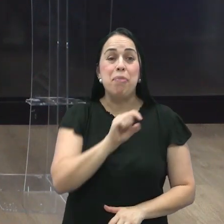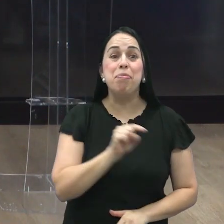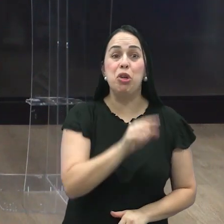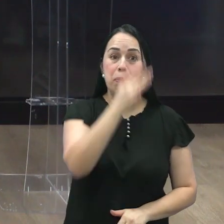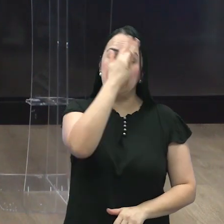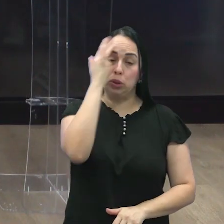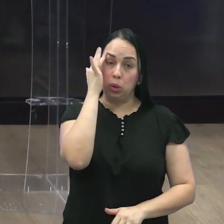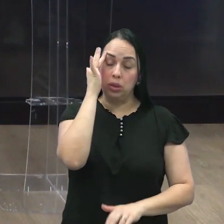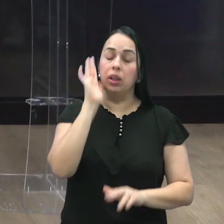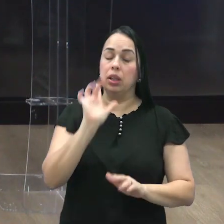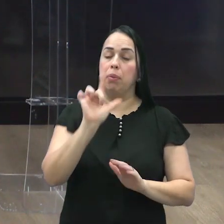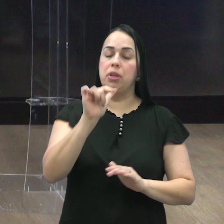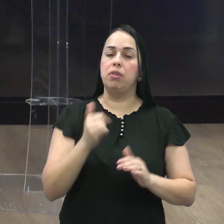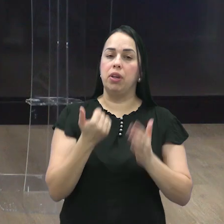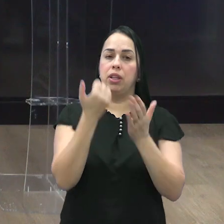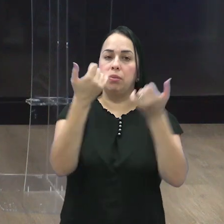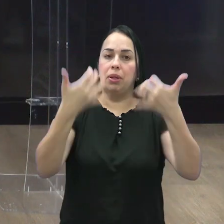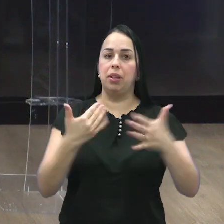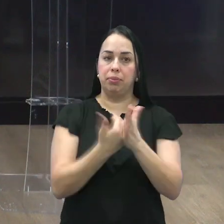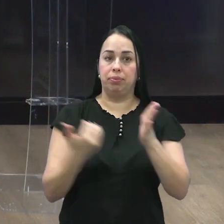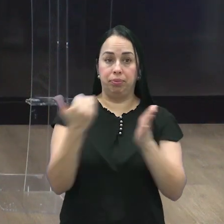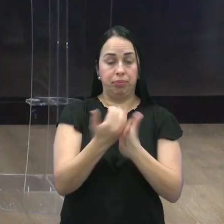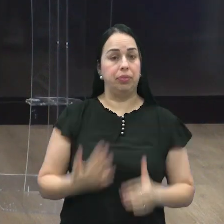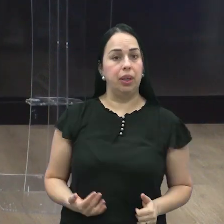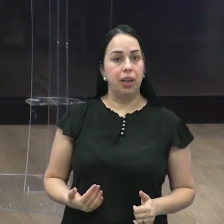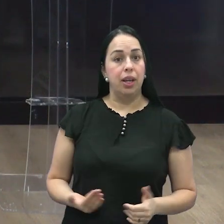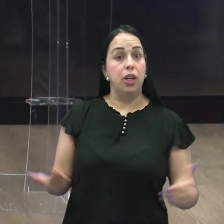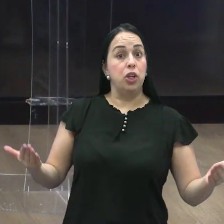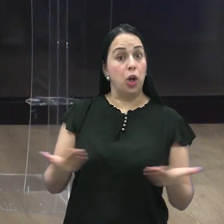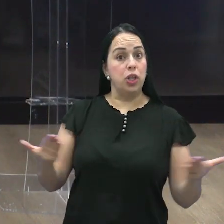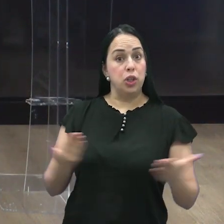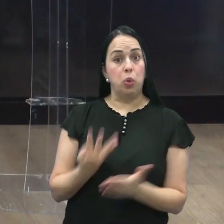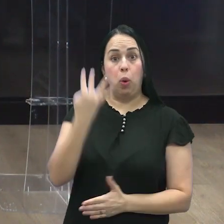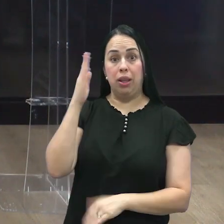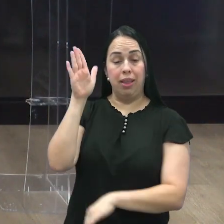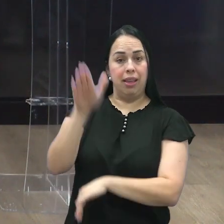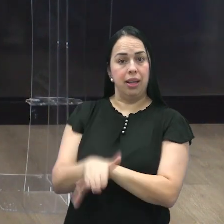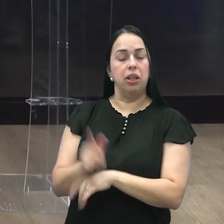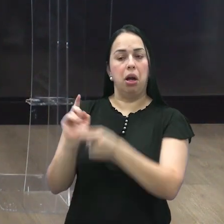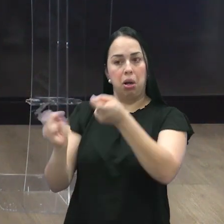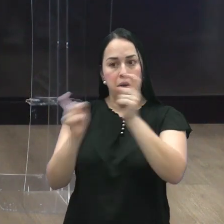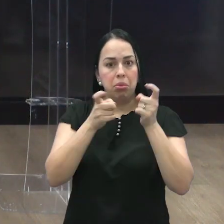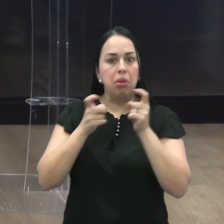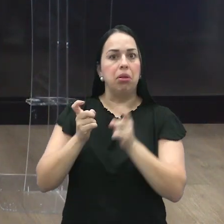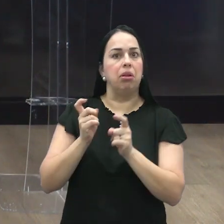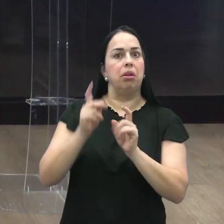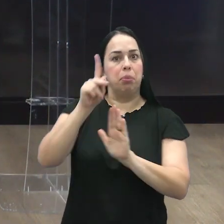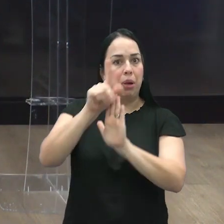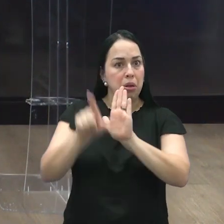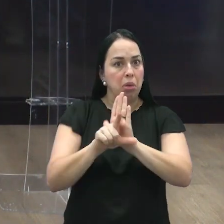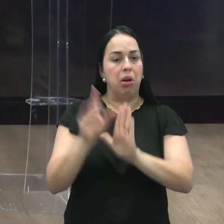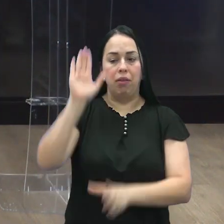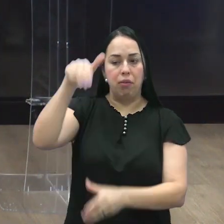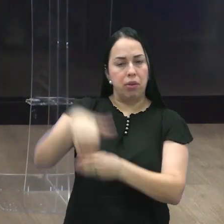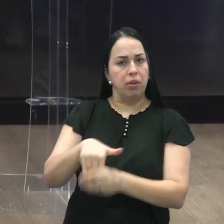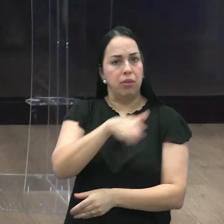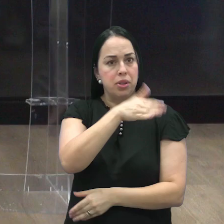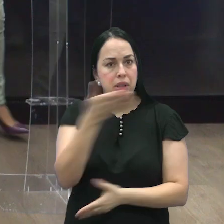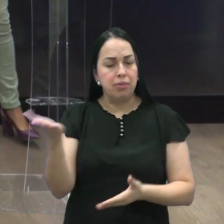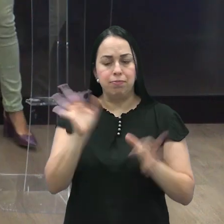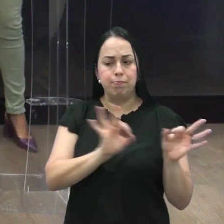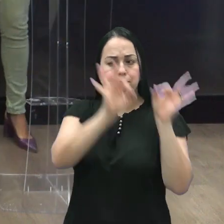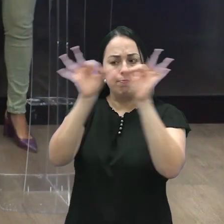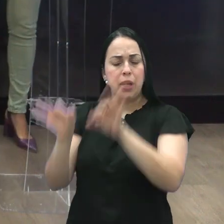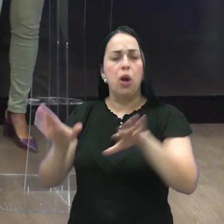casos. Tudo isso já já. E a partir das 4 horas da tarde de hoje, os vereadores se reúnem para votar projetos de lei. E você